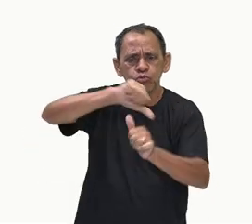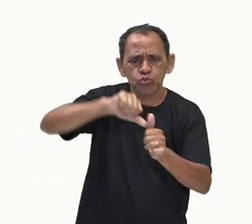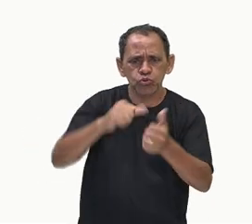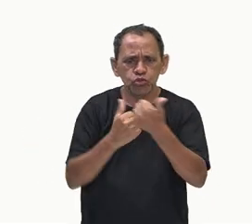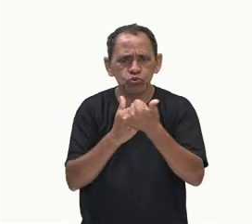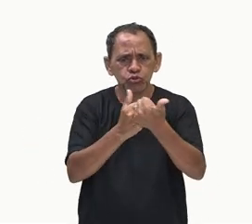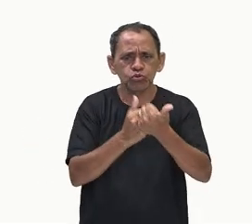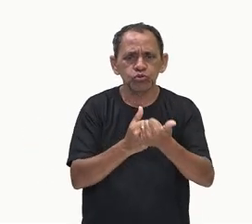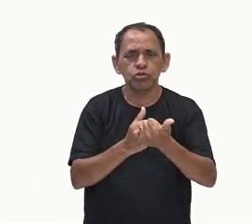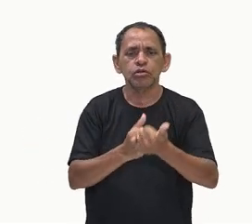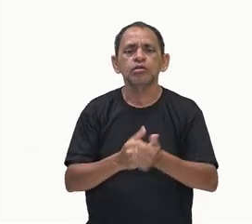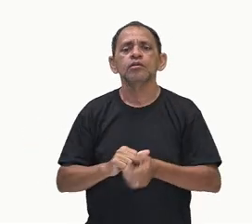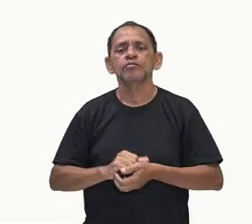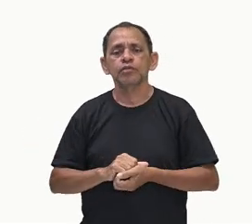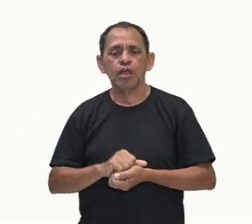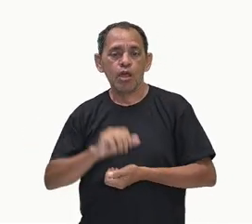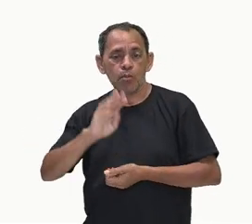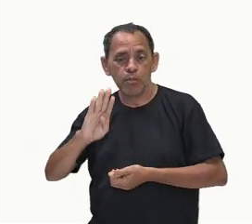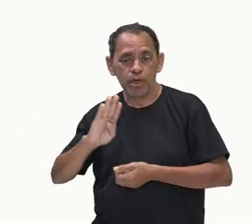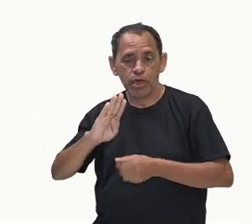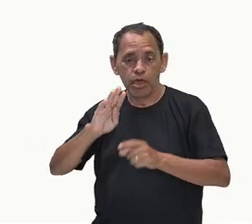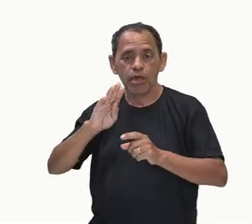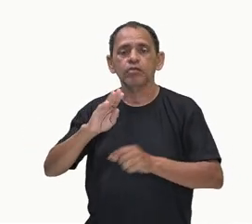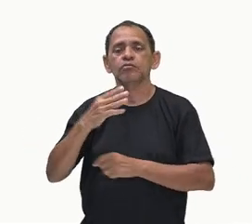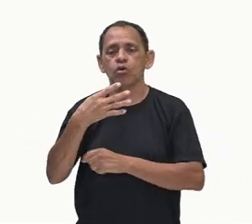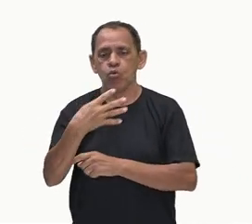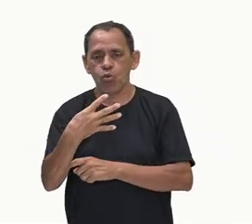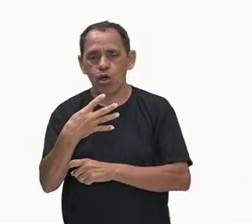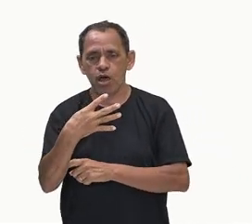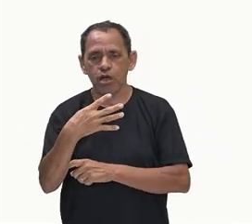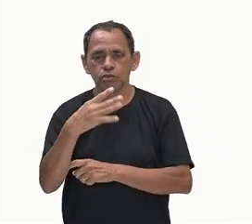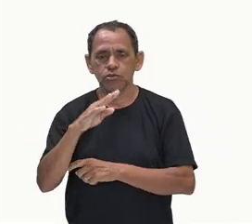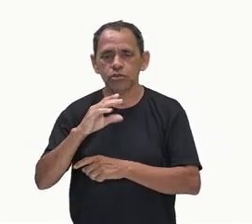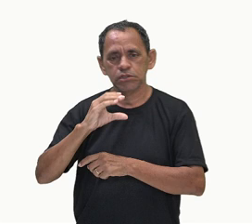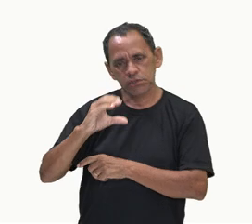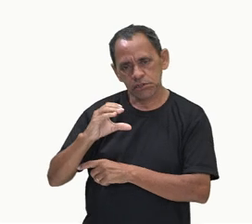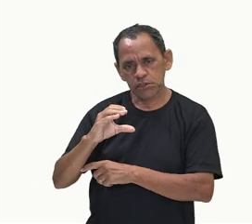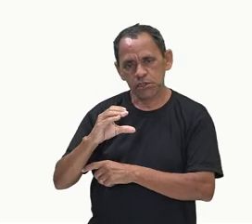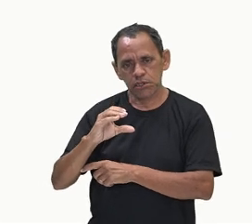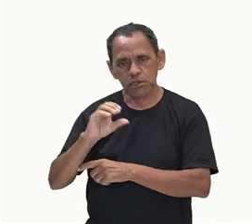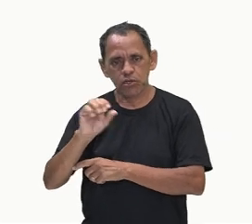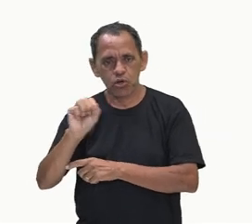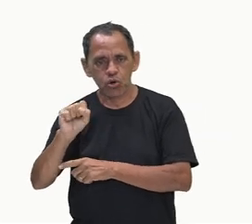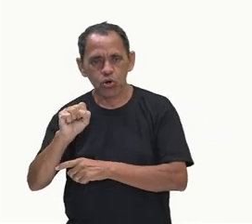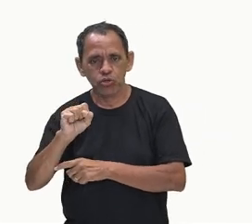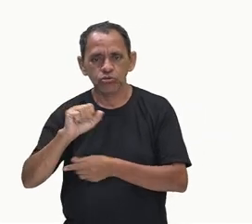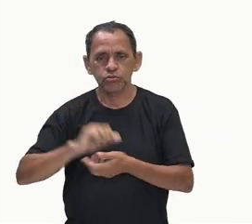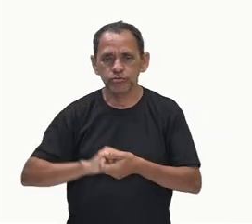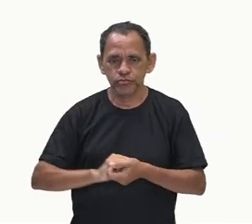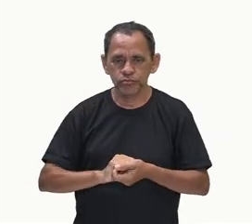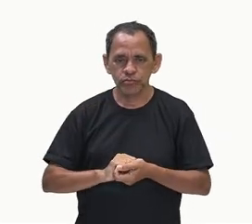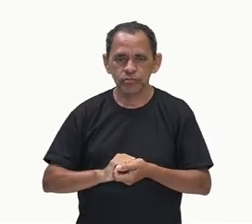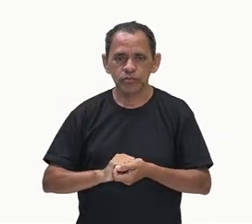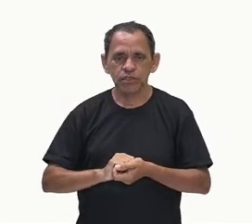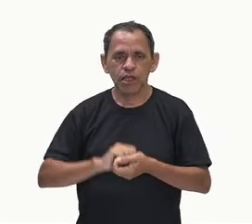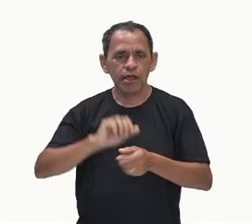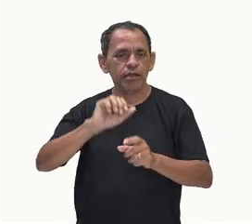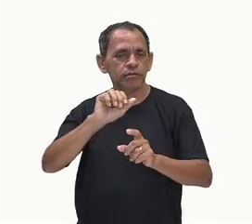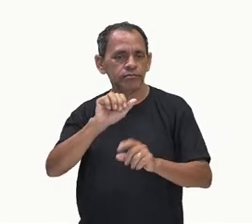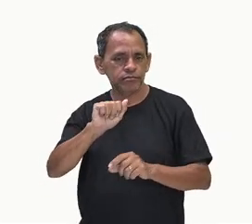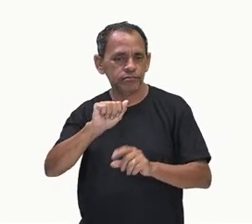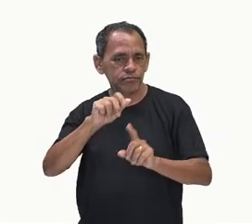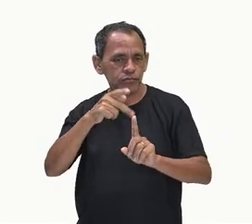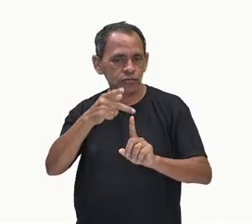c por 8 Então vamos ter a qu = 4 qu + 8